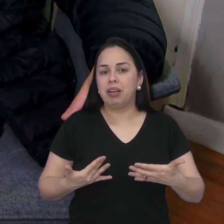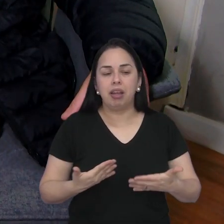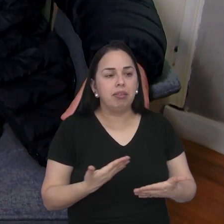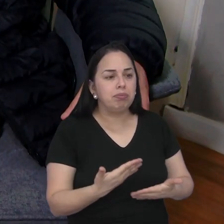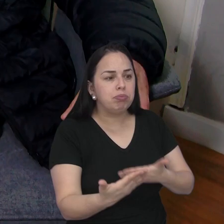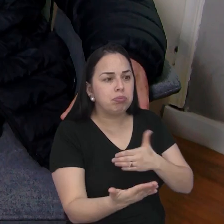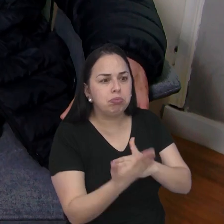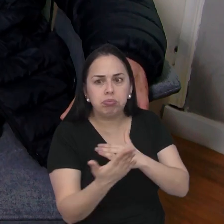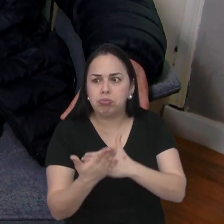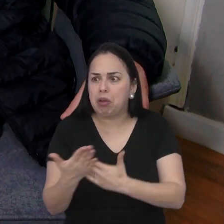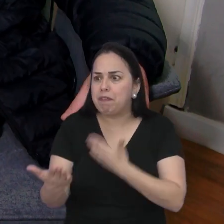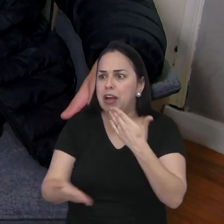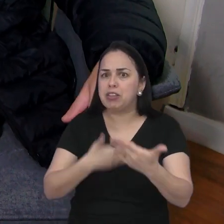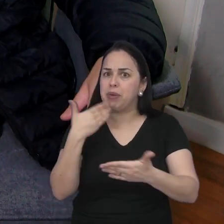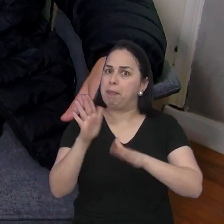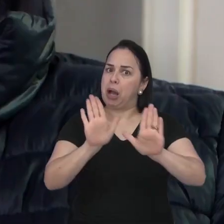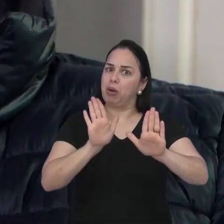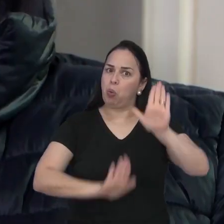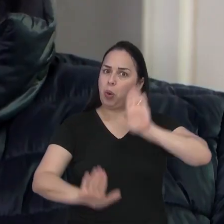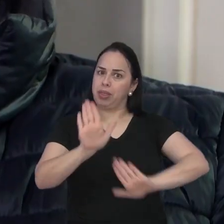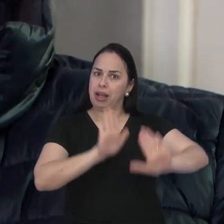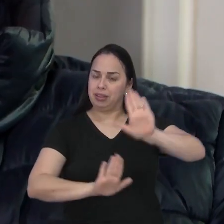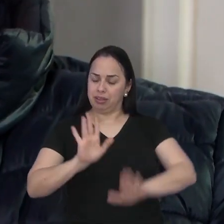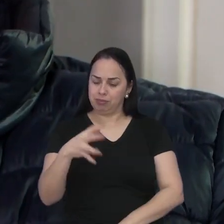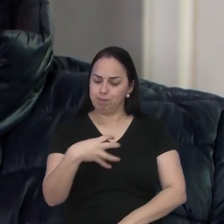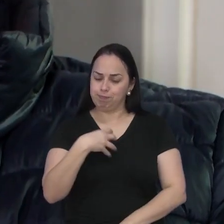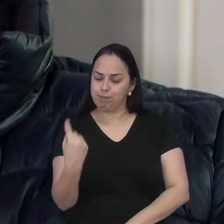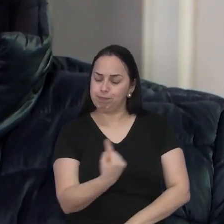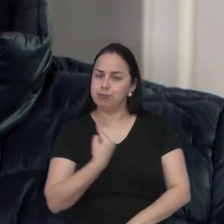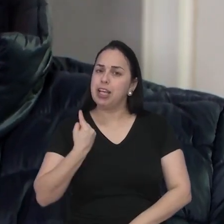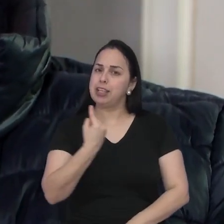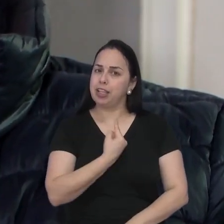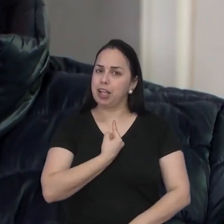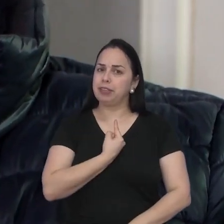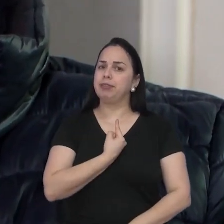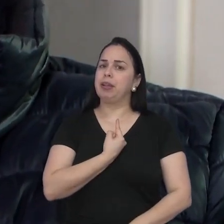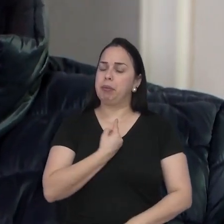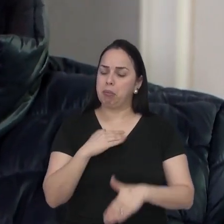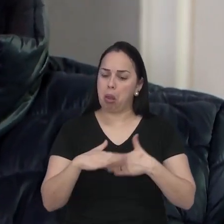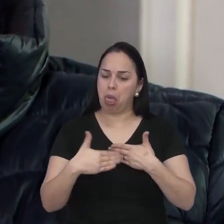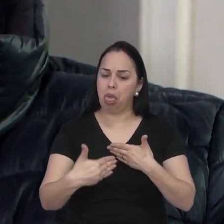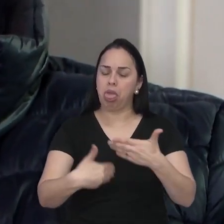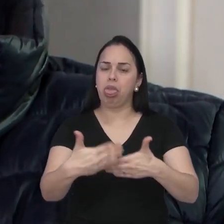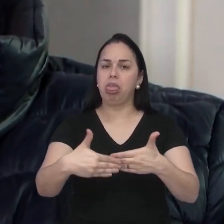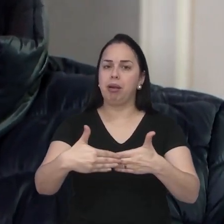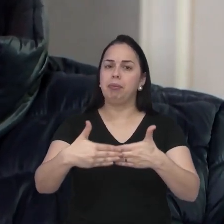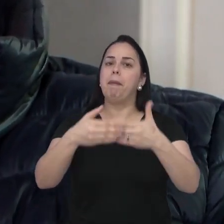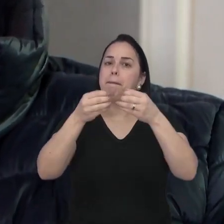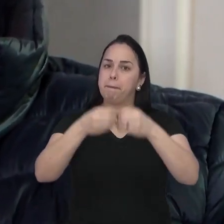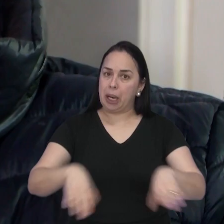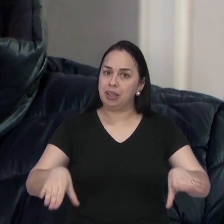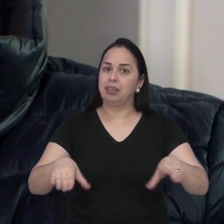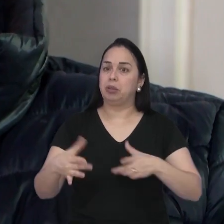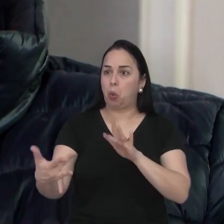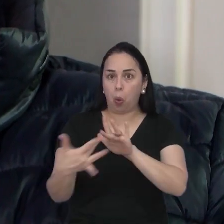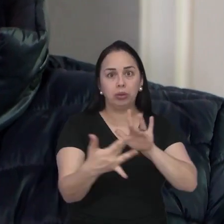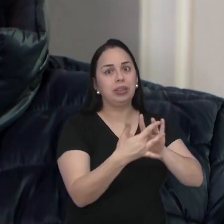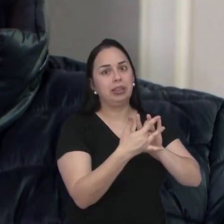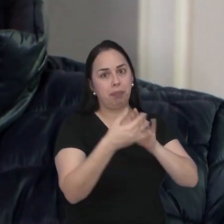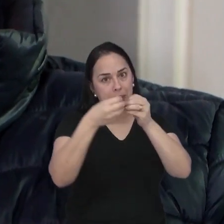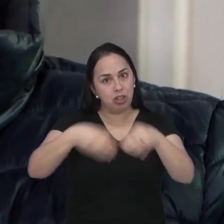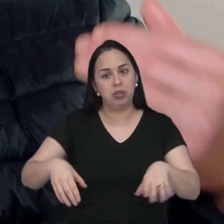mundo de facilidades requer cuidado. Ele alerta que a solidão pode trazer ainda mais desafios para a